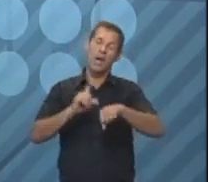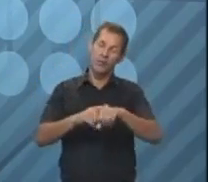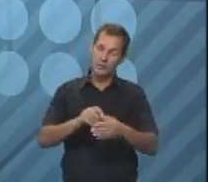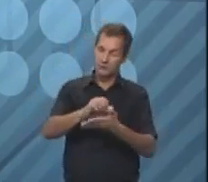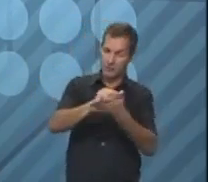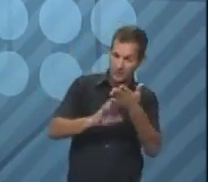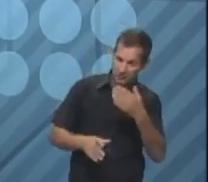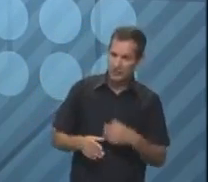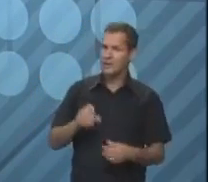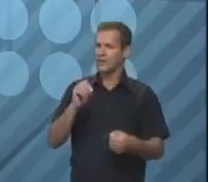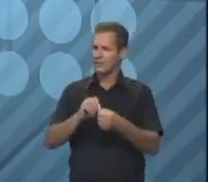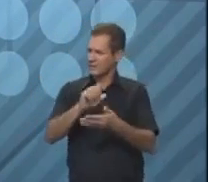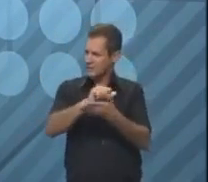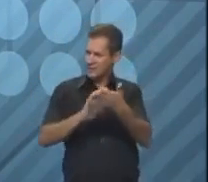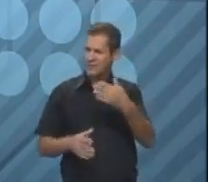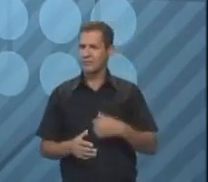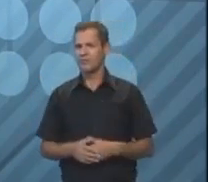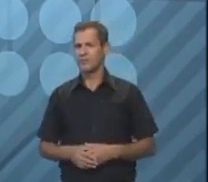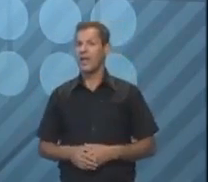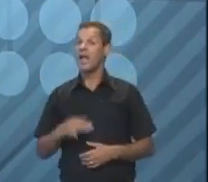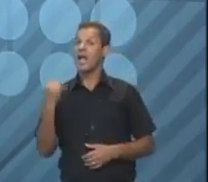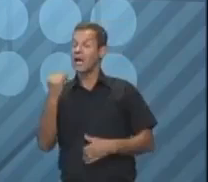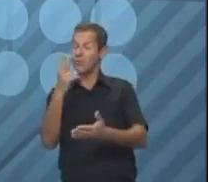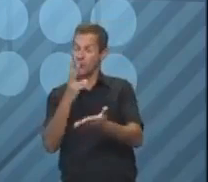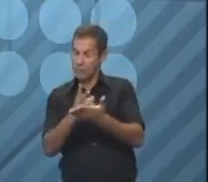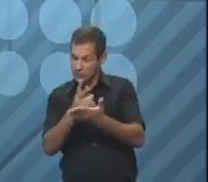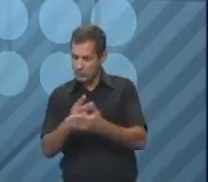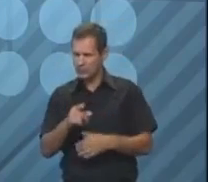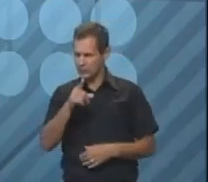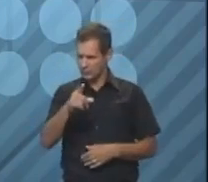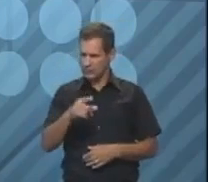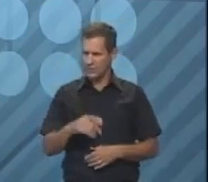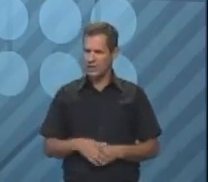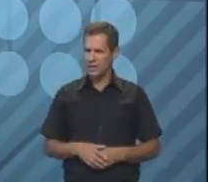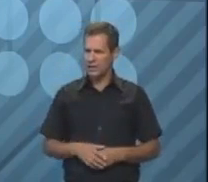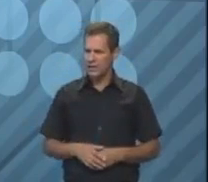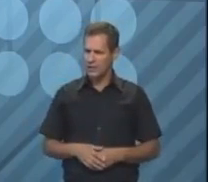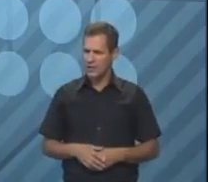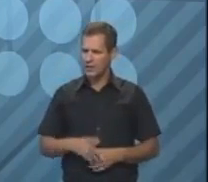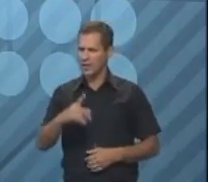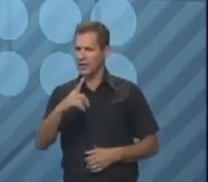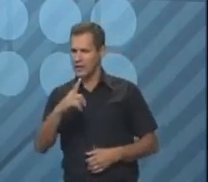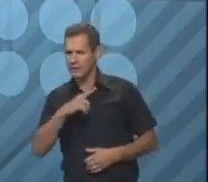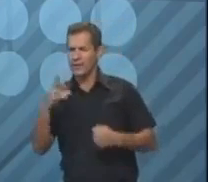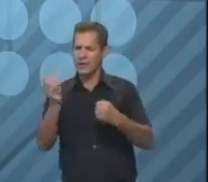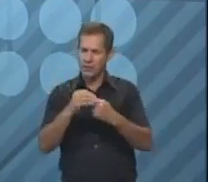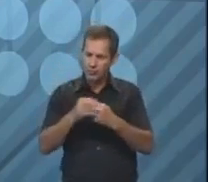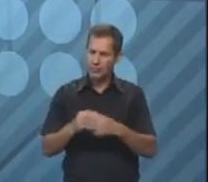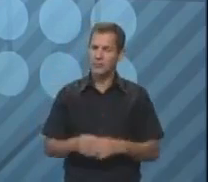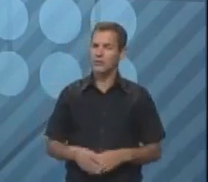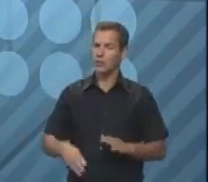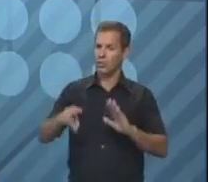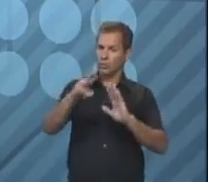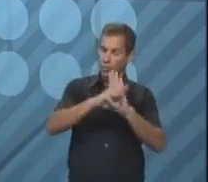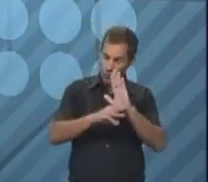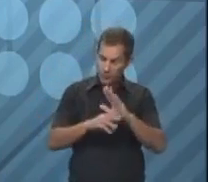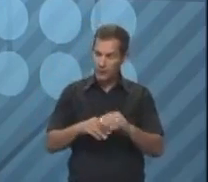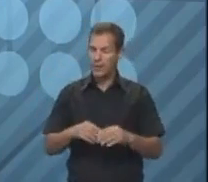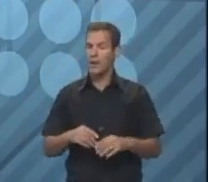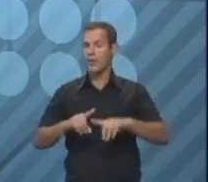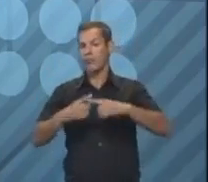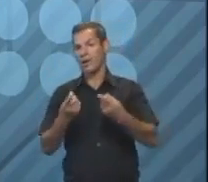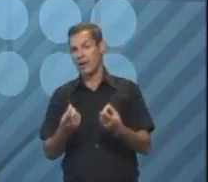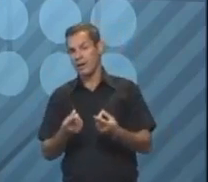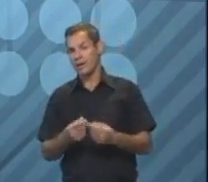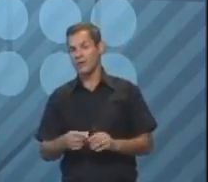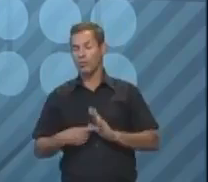que você fazer exercícios é fundamental para que você vá se familiarizando com os métodos. Vou passar para